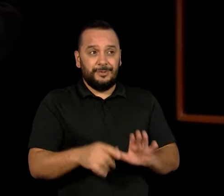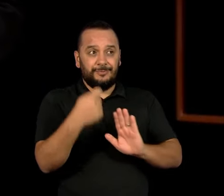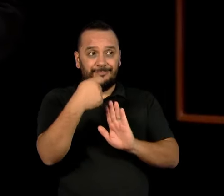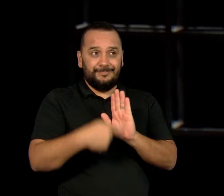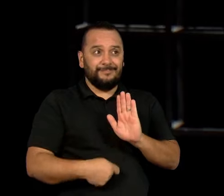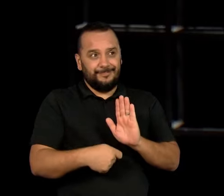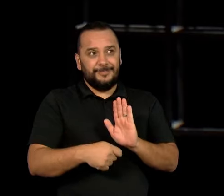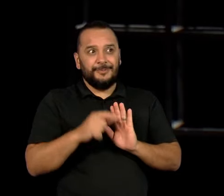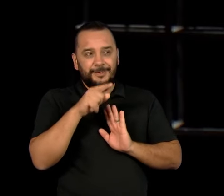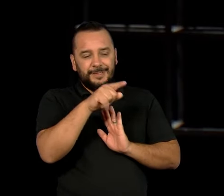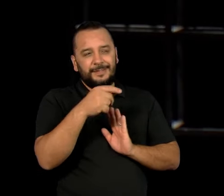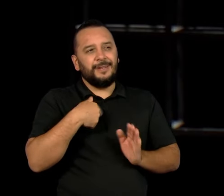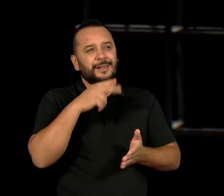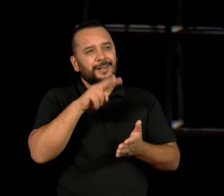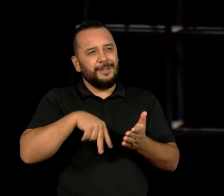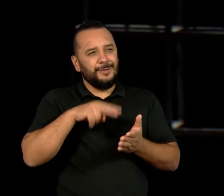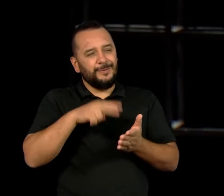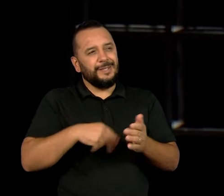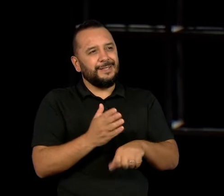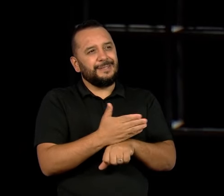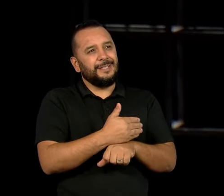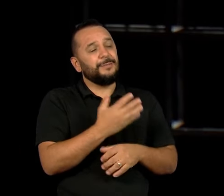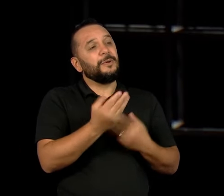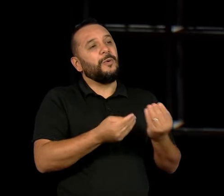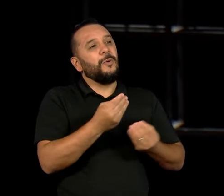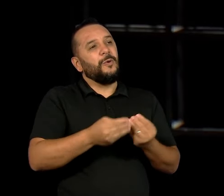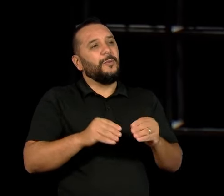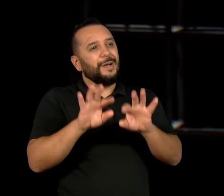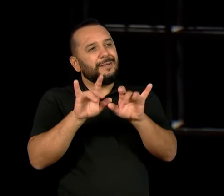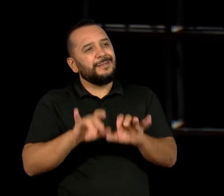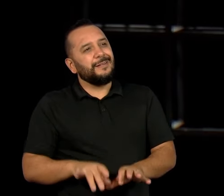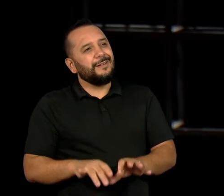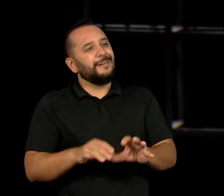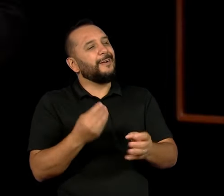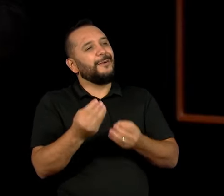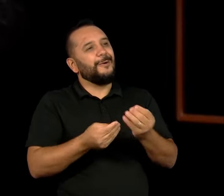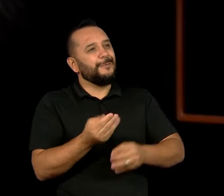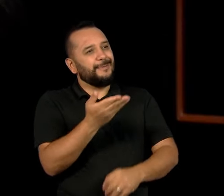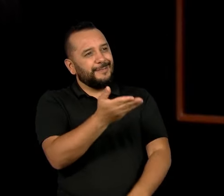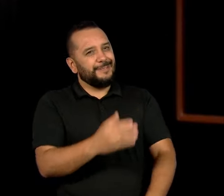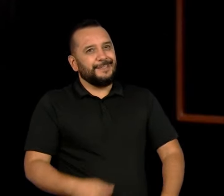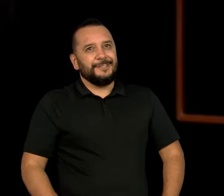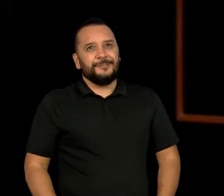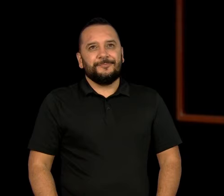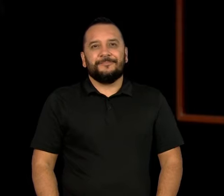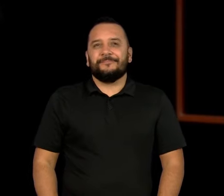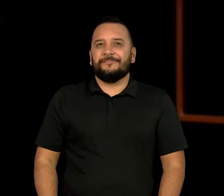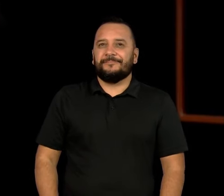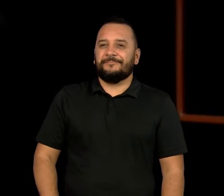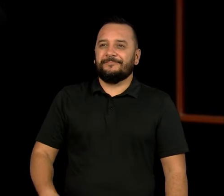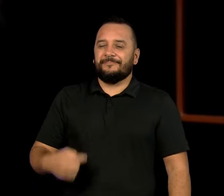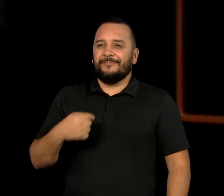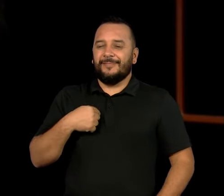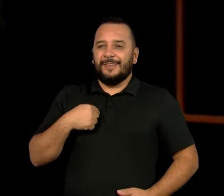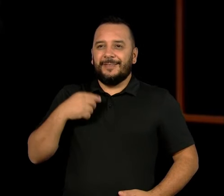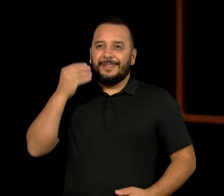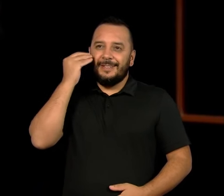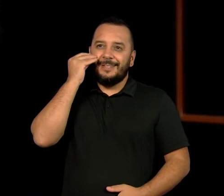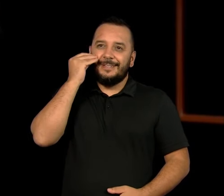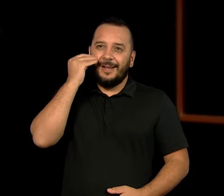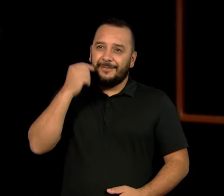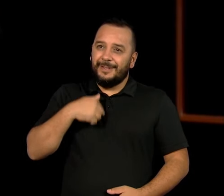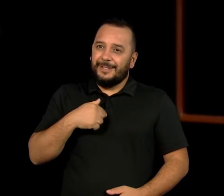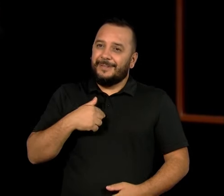leitura veio cedo na sua vida, mas e a escrita? Quando que chegou para você? Eu tentava, ainda